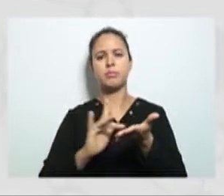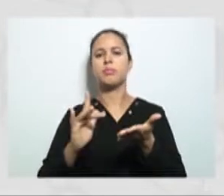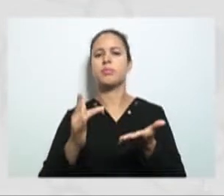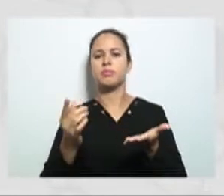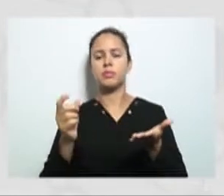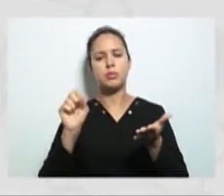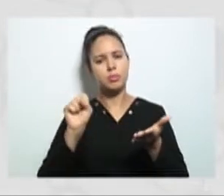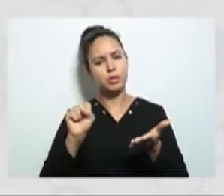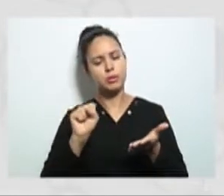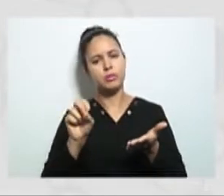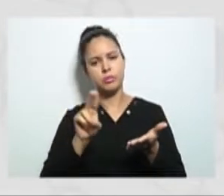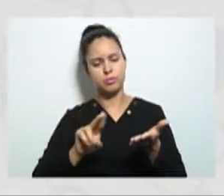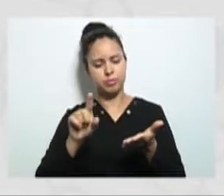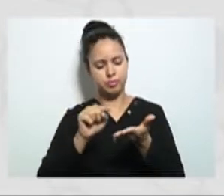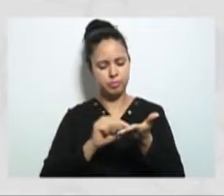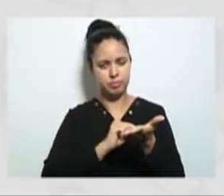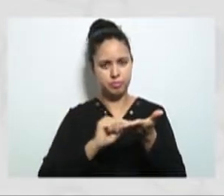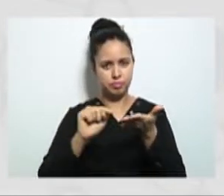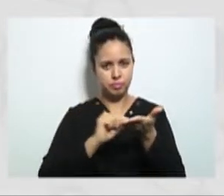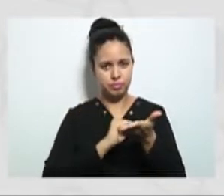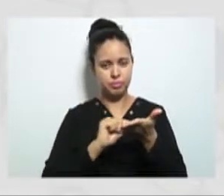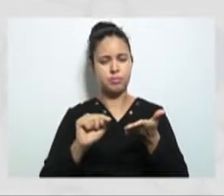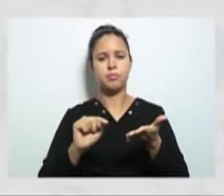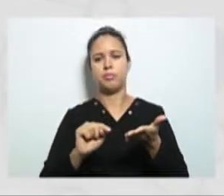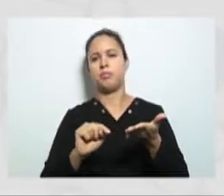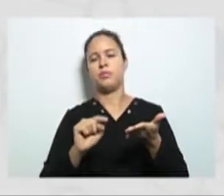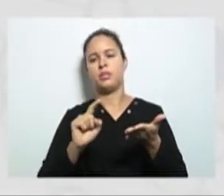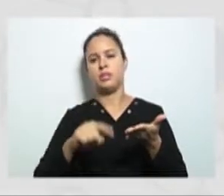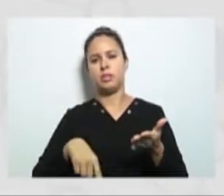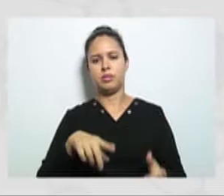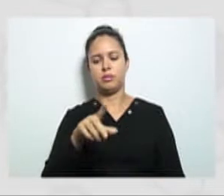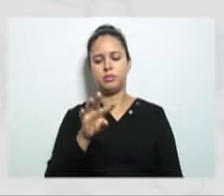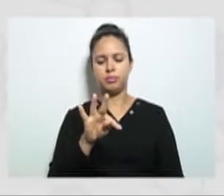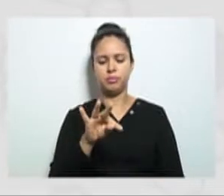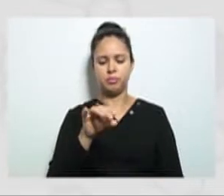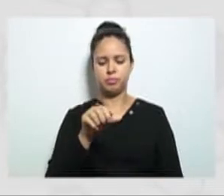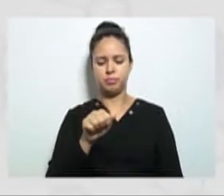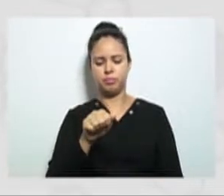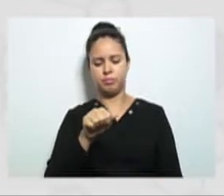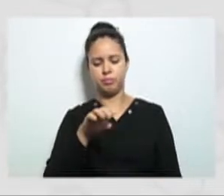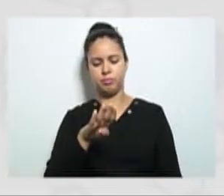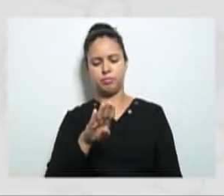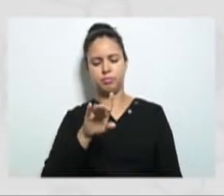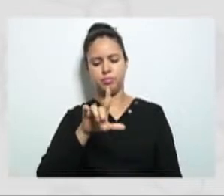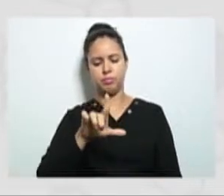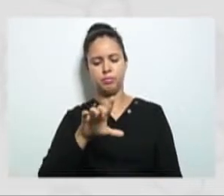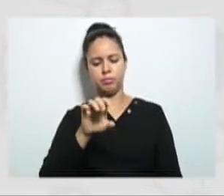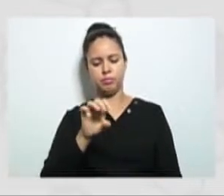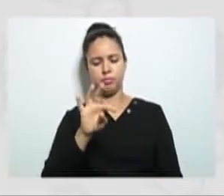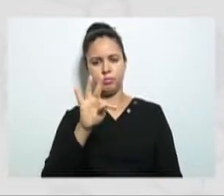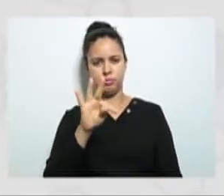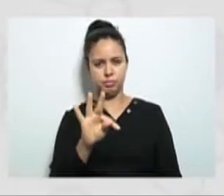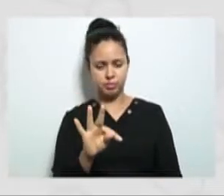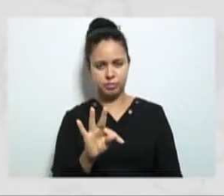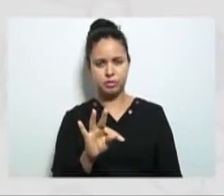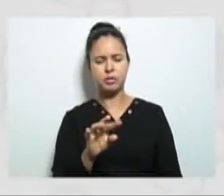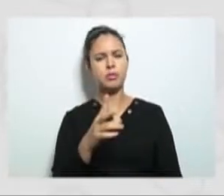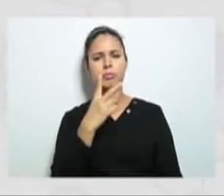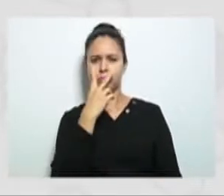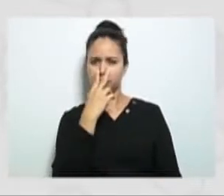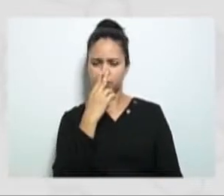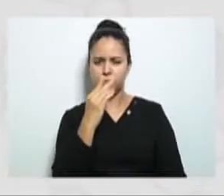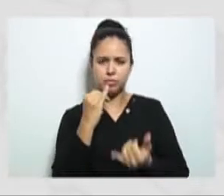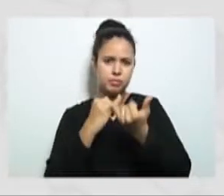Tablet, muito obrigado, professora, fugiu a palavra aqui. A gente tem os tablets, tá, gente? Mesma ideia de um smartphone, só que